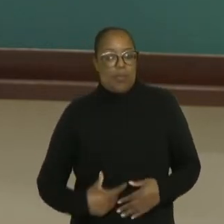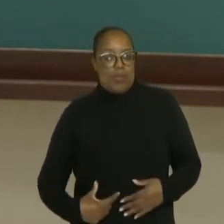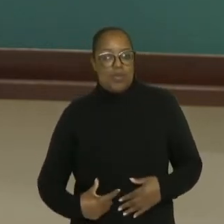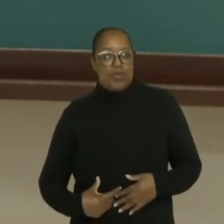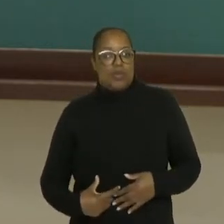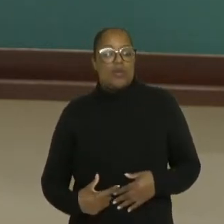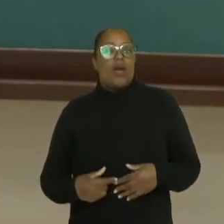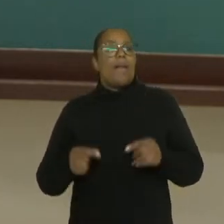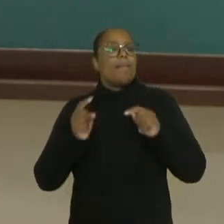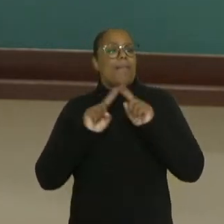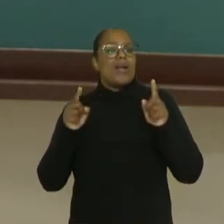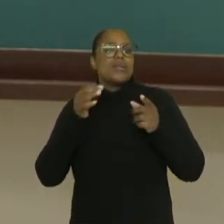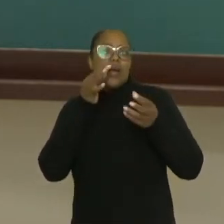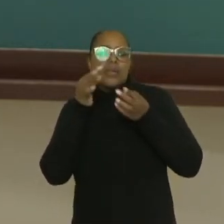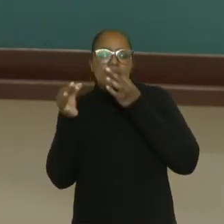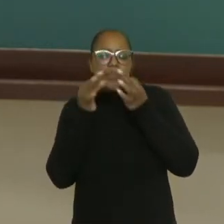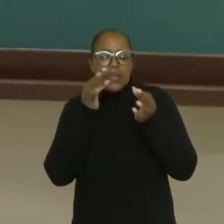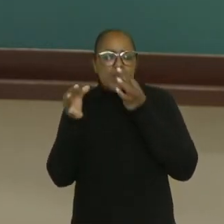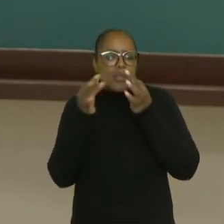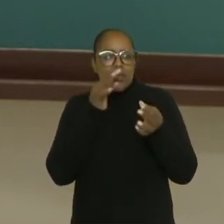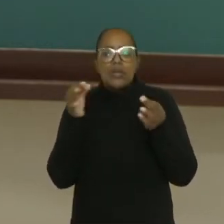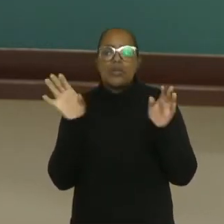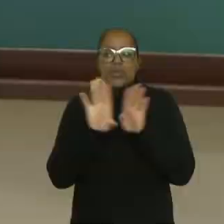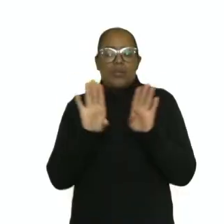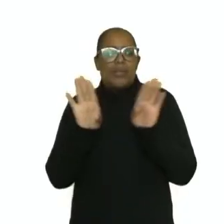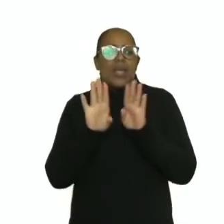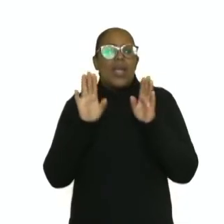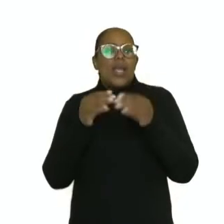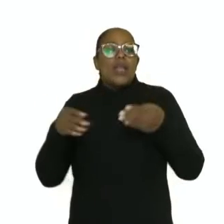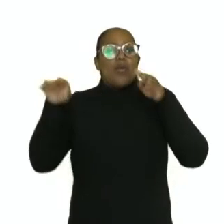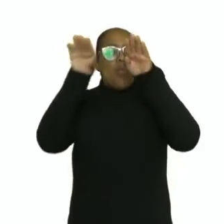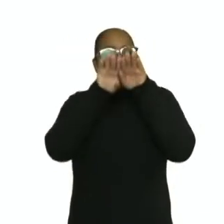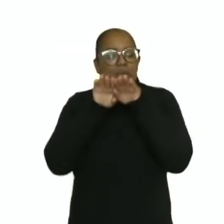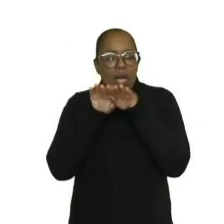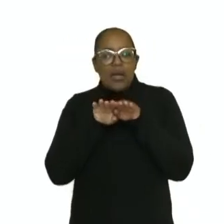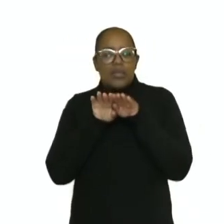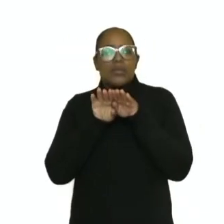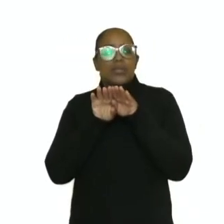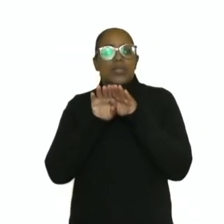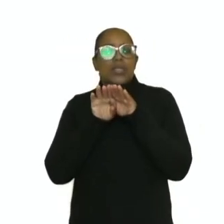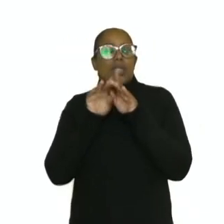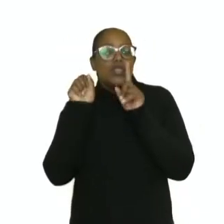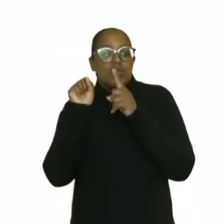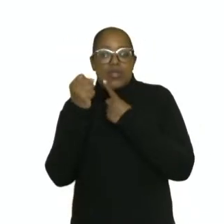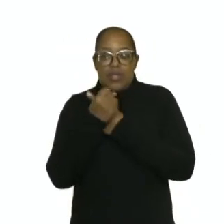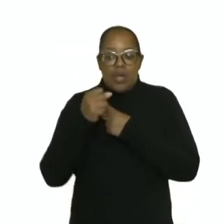pensar criticamente a violência relacionada às desigualdades sociais, ao